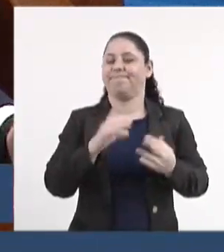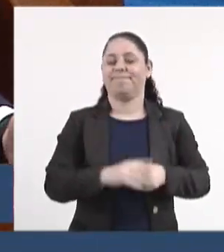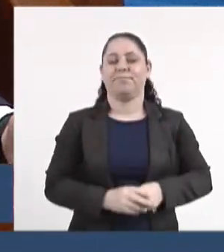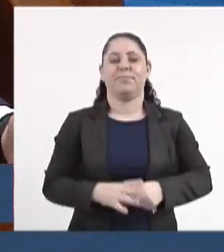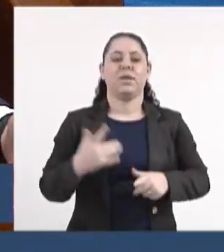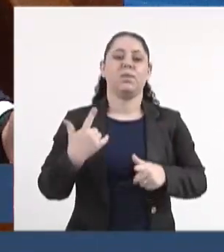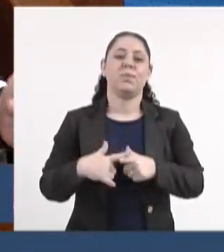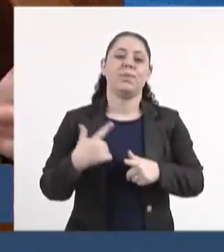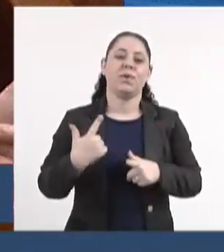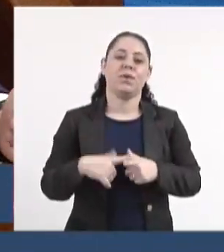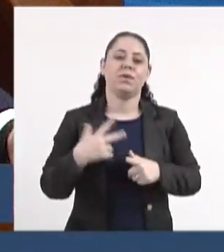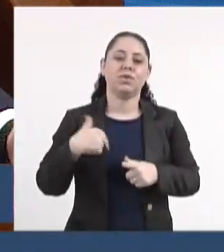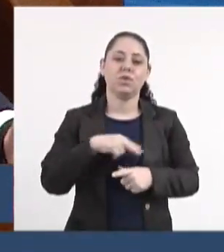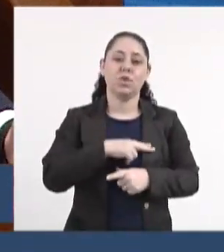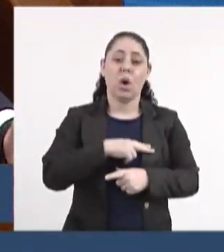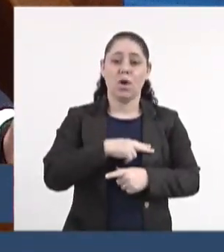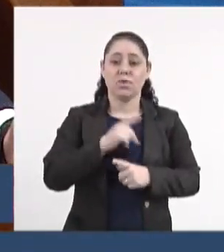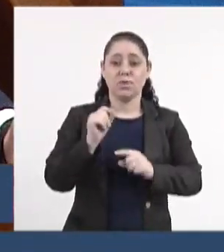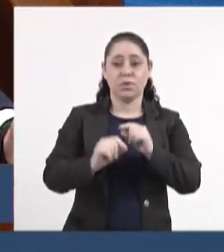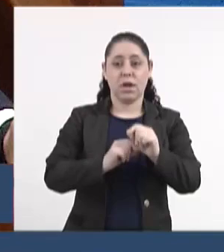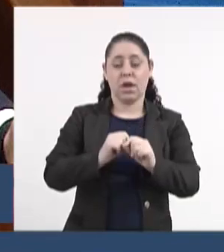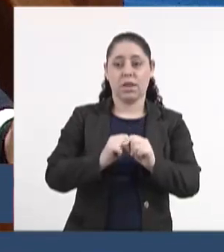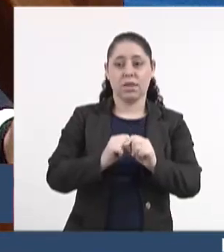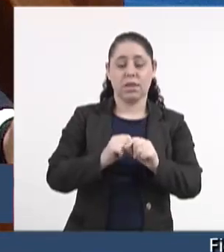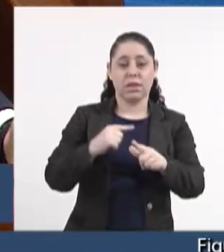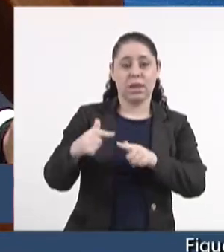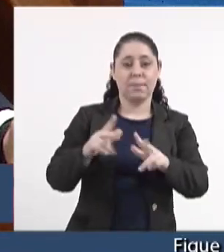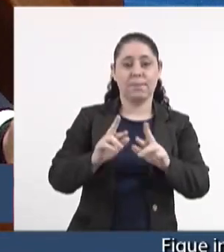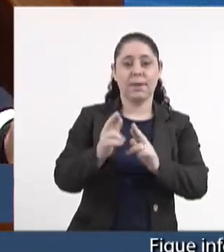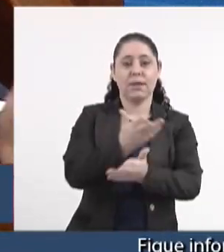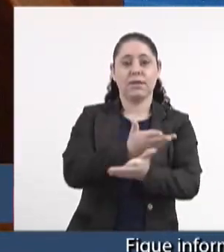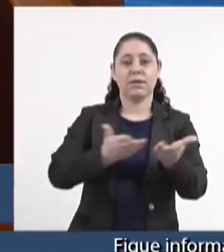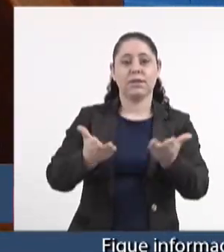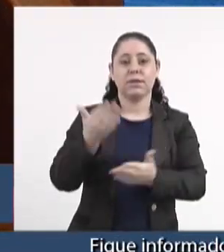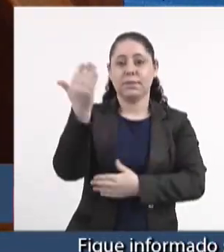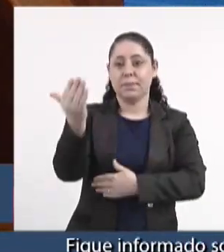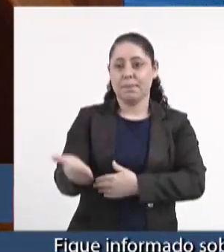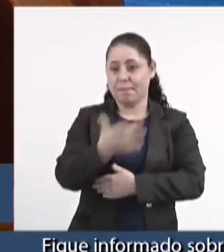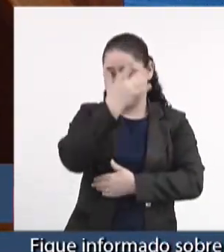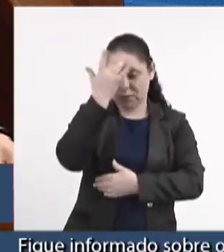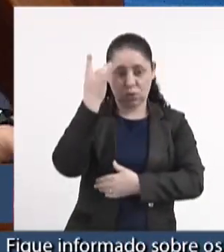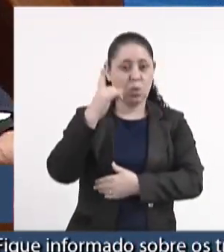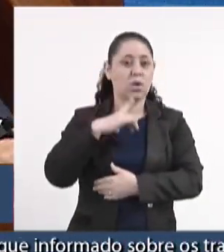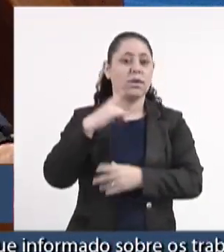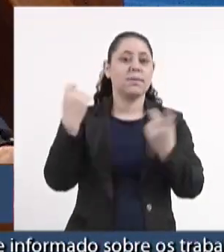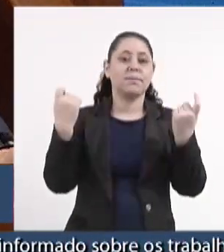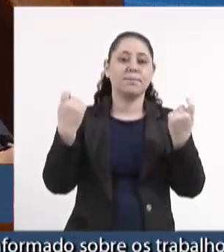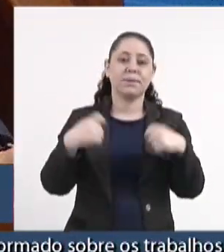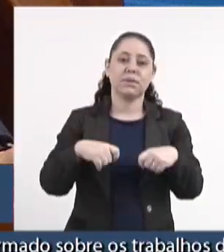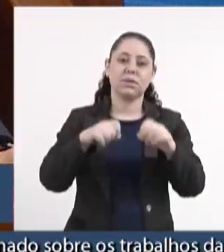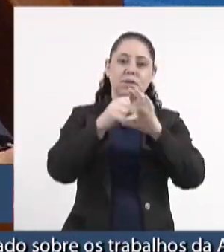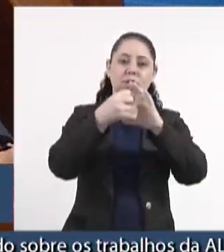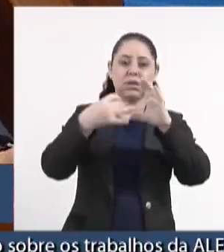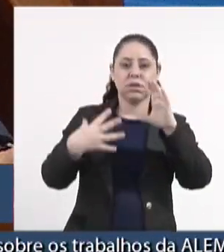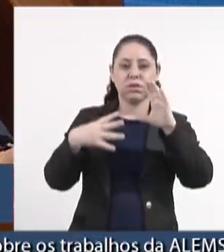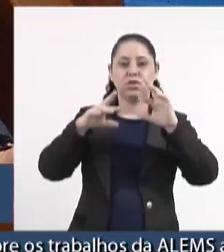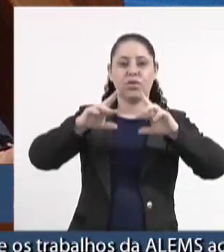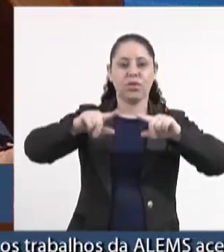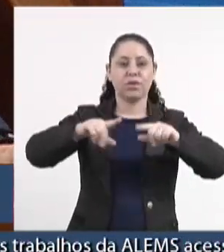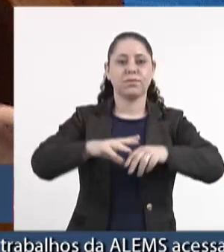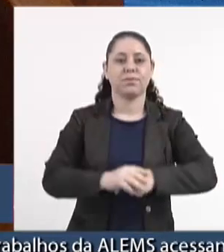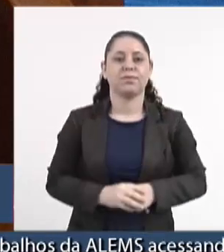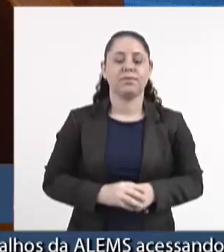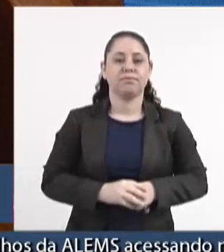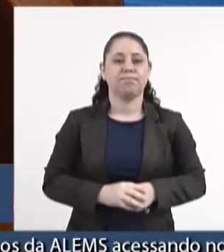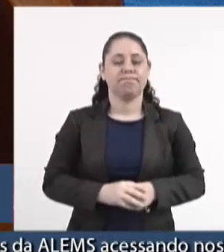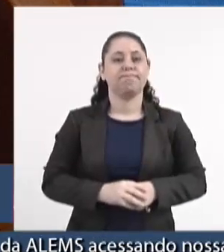estamos lidando com seres humanos, com produtores que têm uma determinada característica.